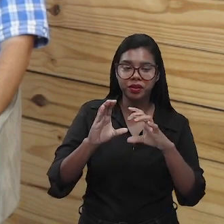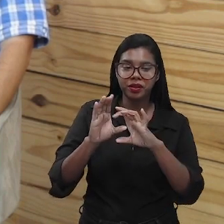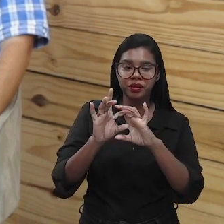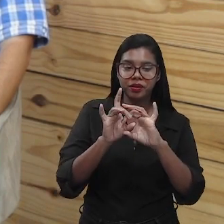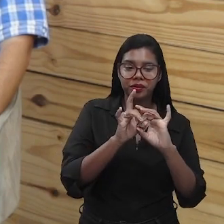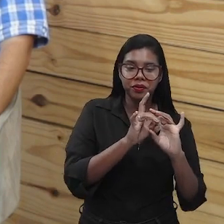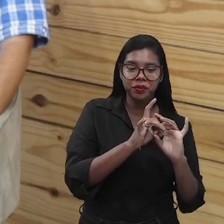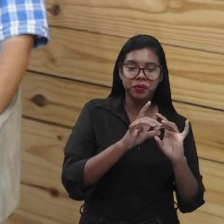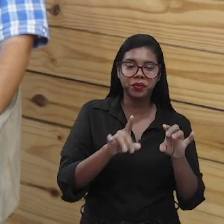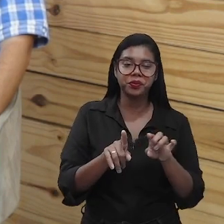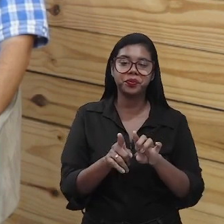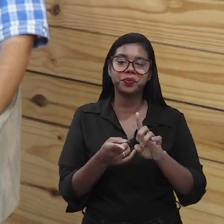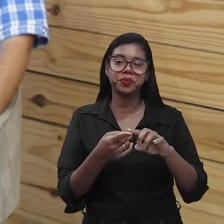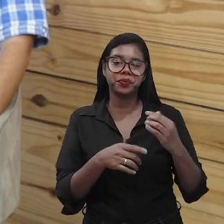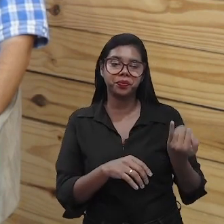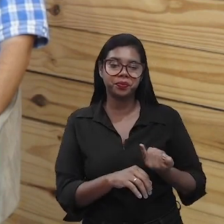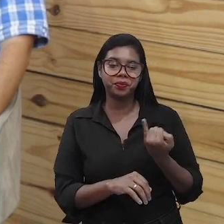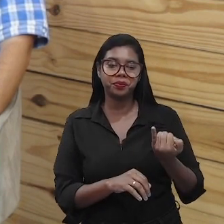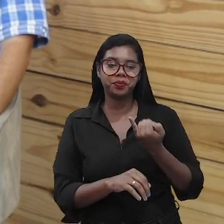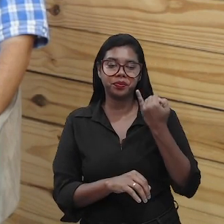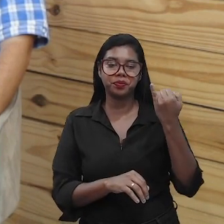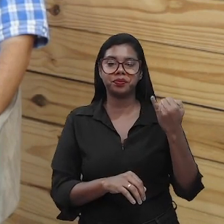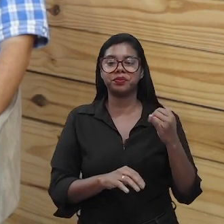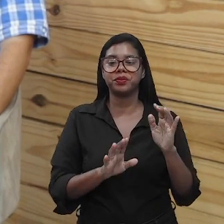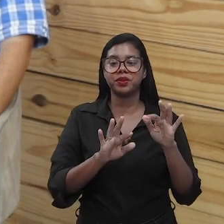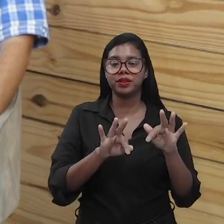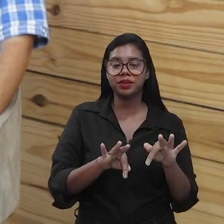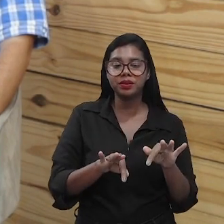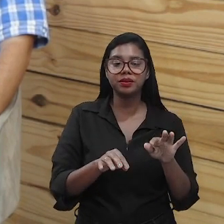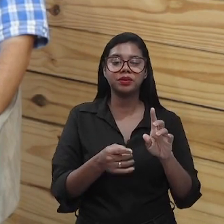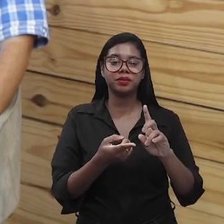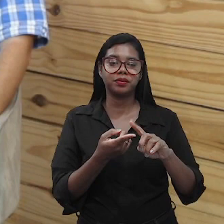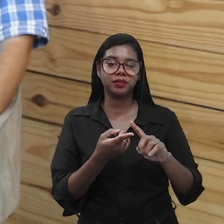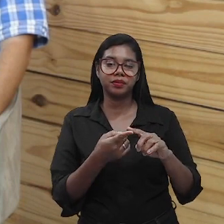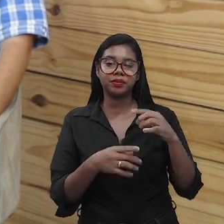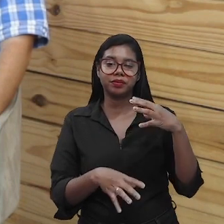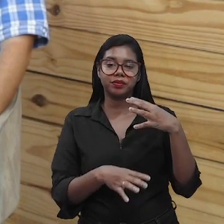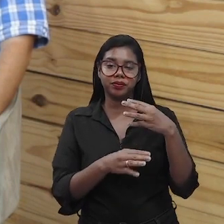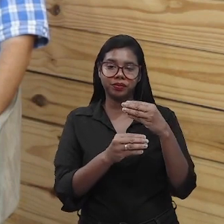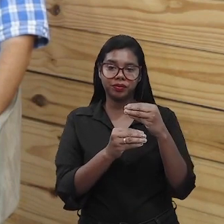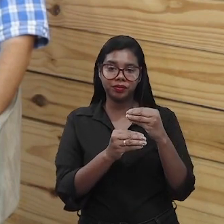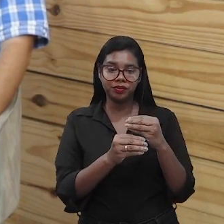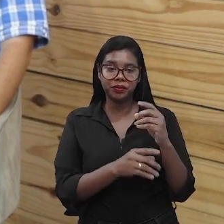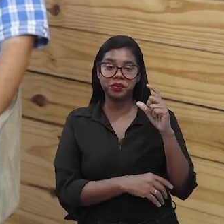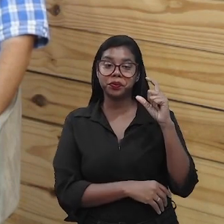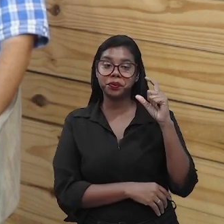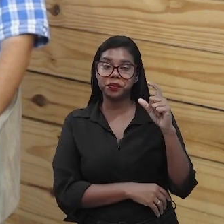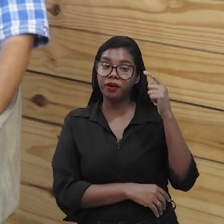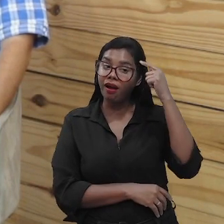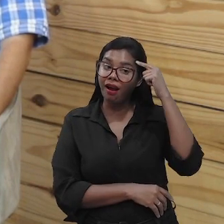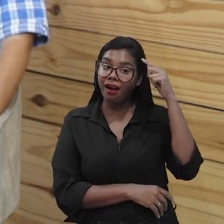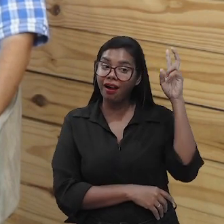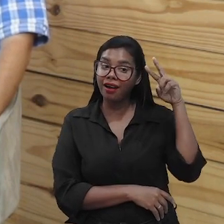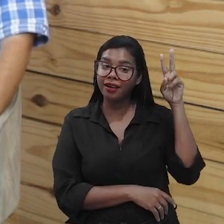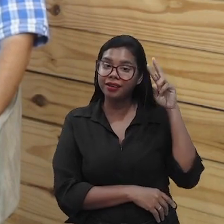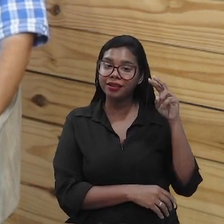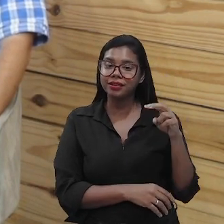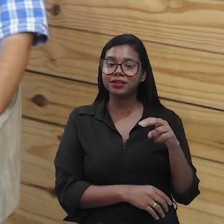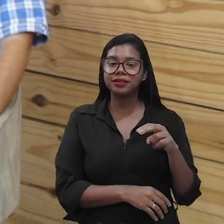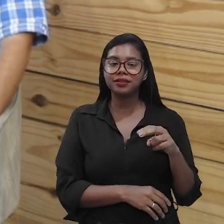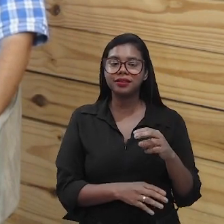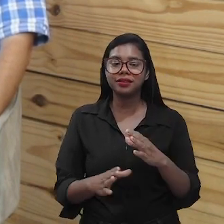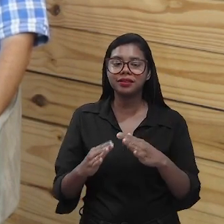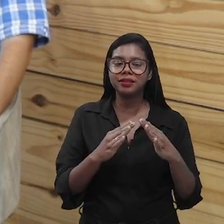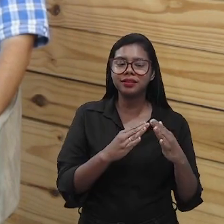extremamente importantes. Finalizou mencionando a questão do engajamento e uma palavra me veio à cabeça, que é a ideia de comunidade. Acho que tudo isso gira